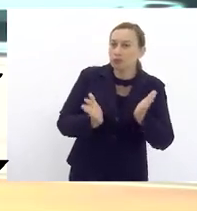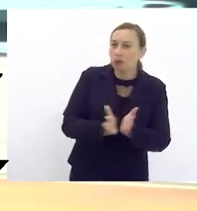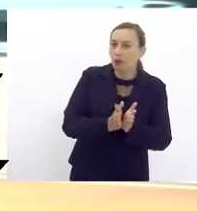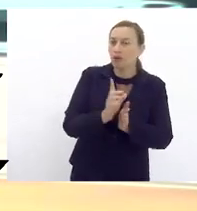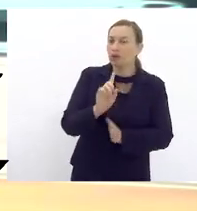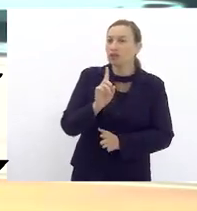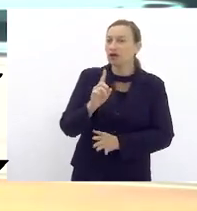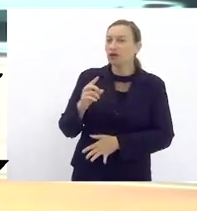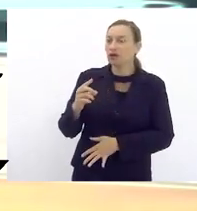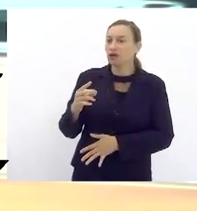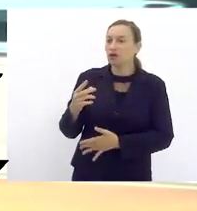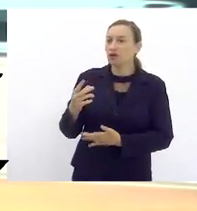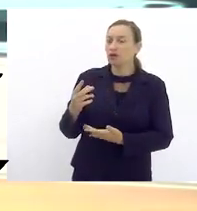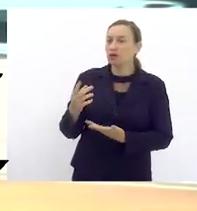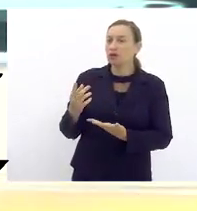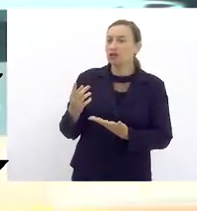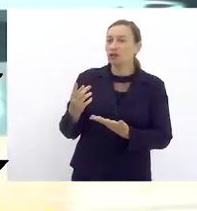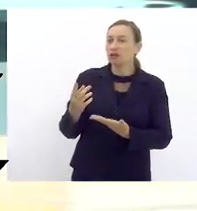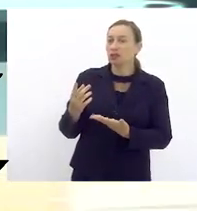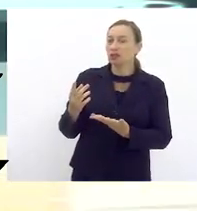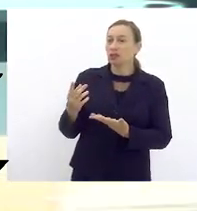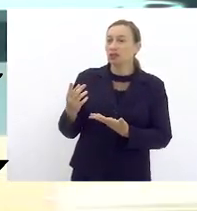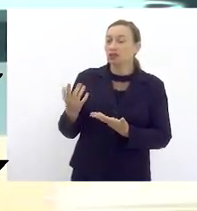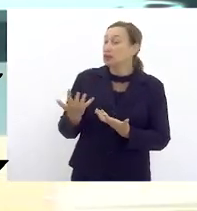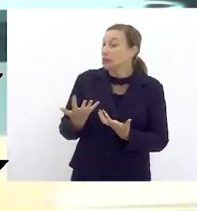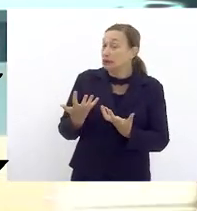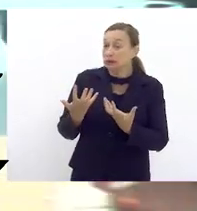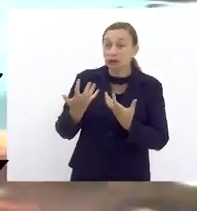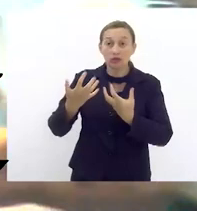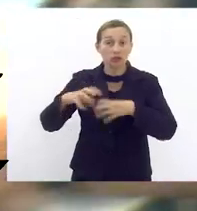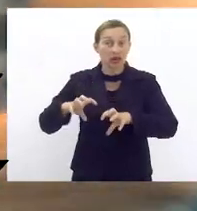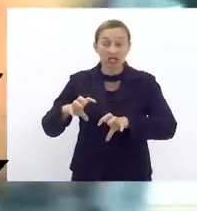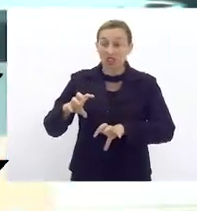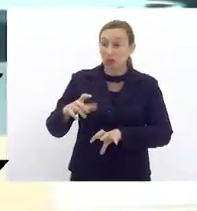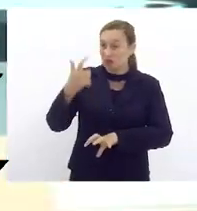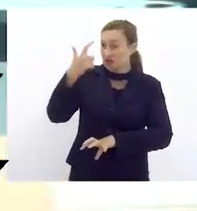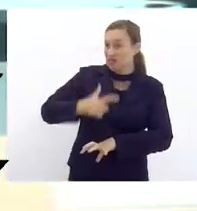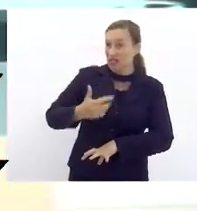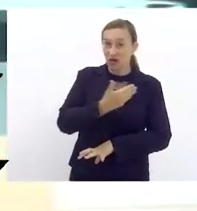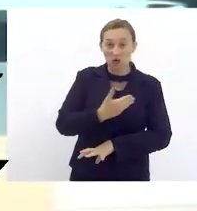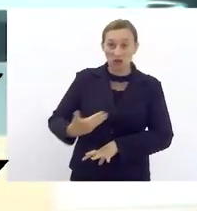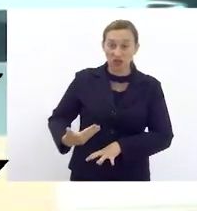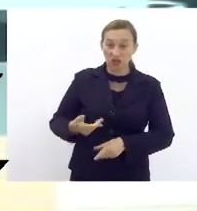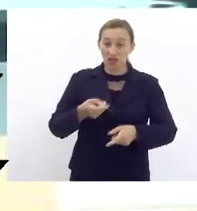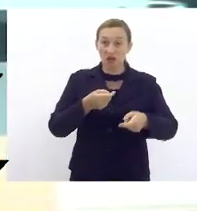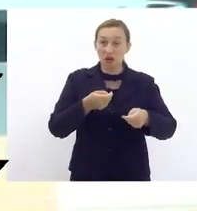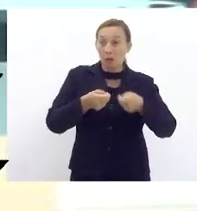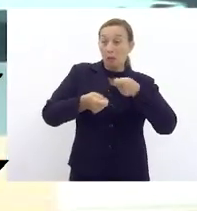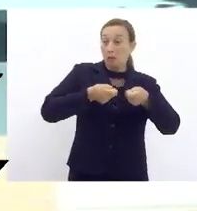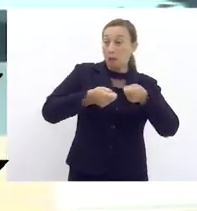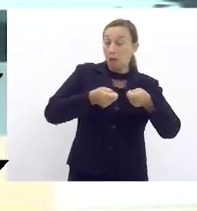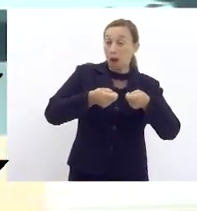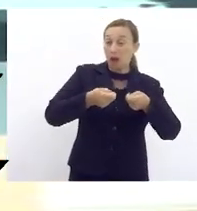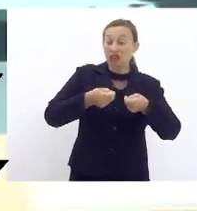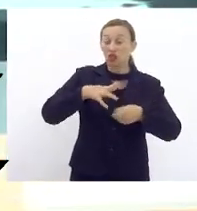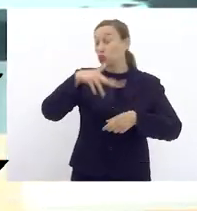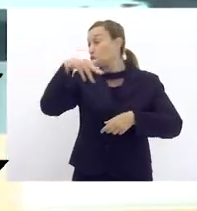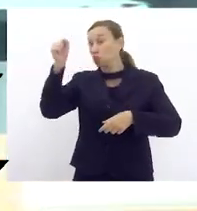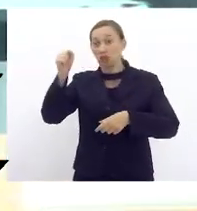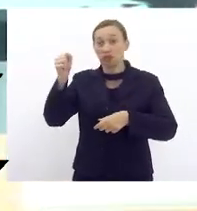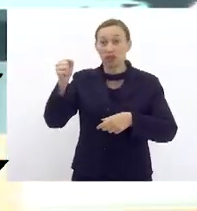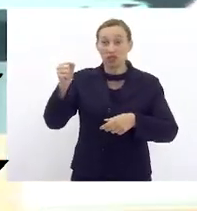privilegiando dominância não querendo ser governante não querendo dominar nunca quis